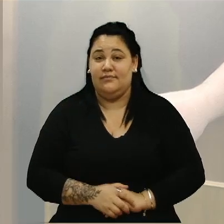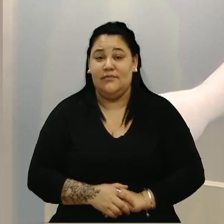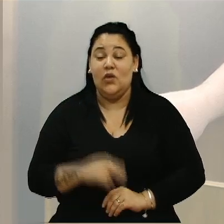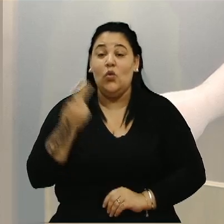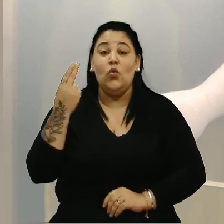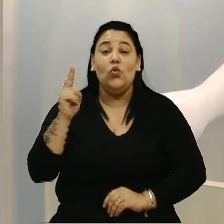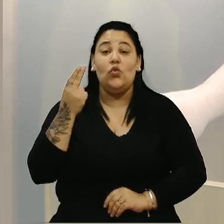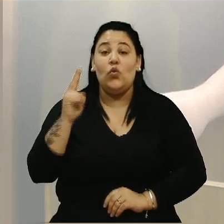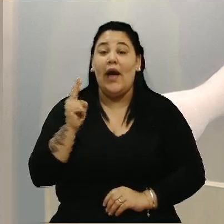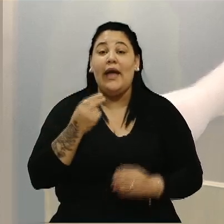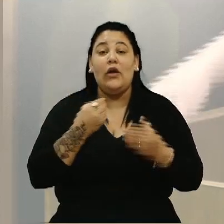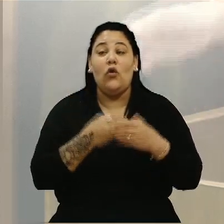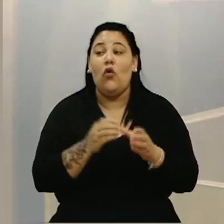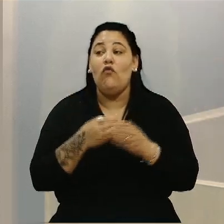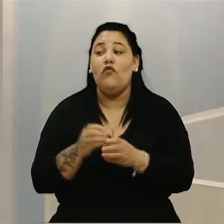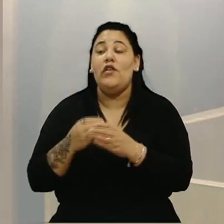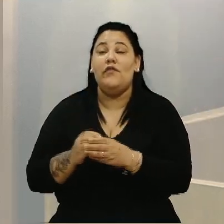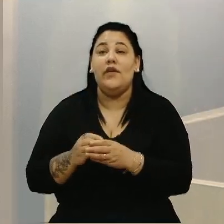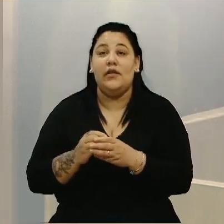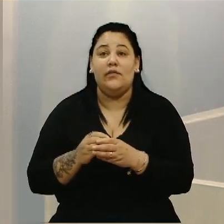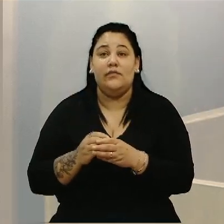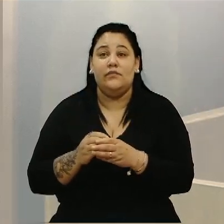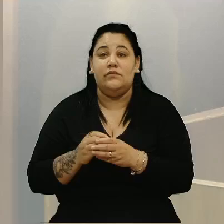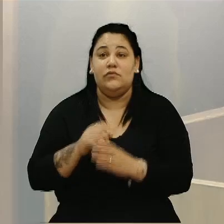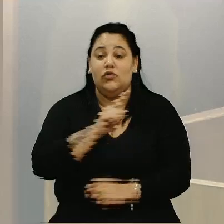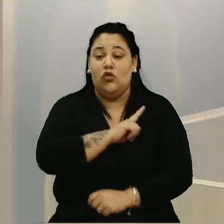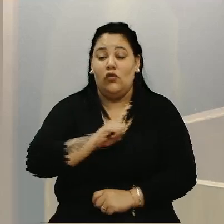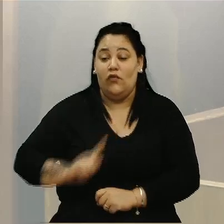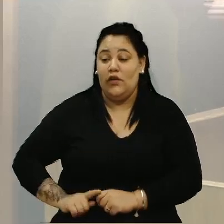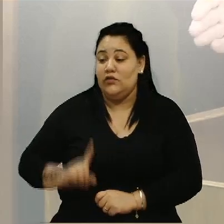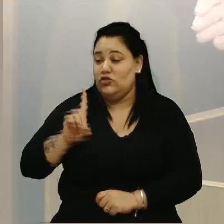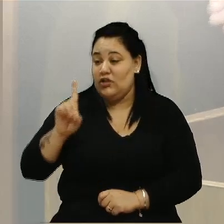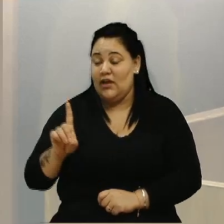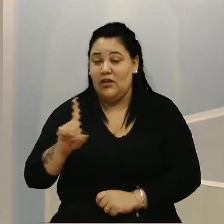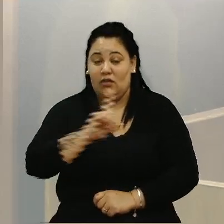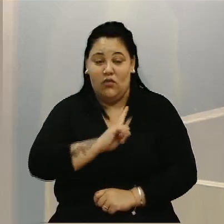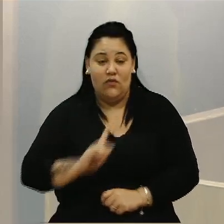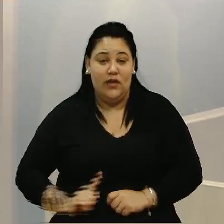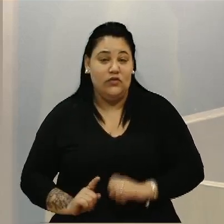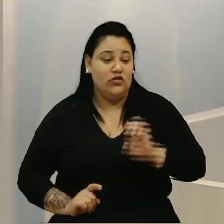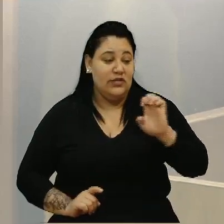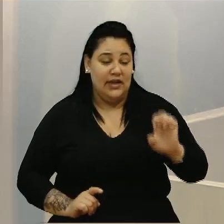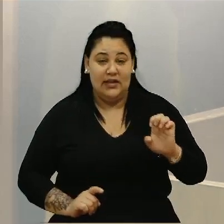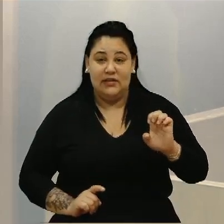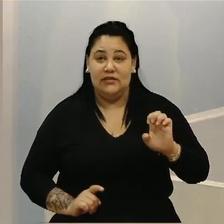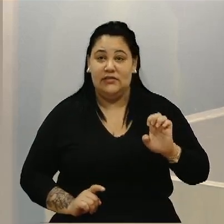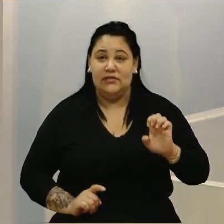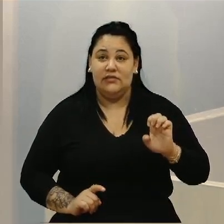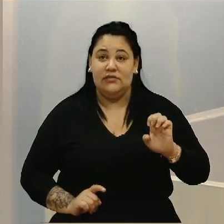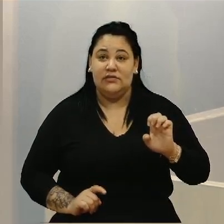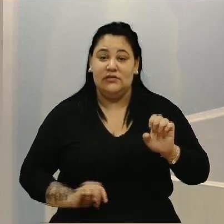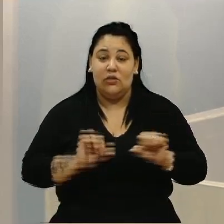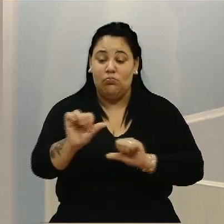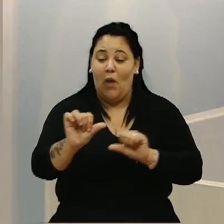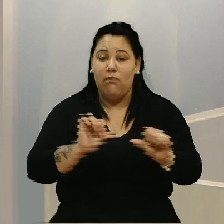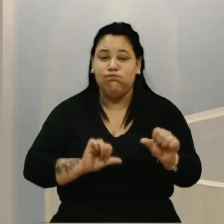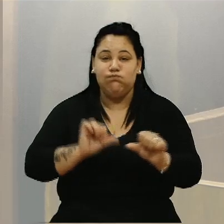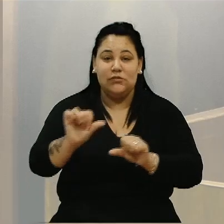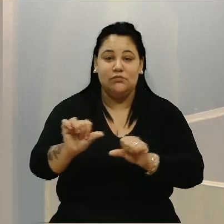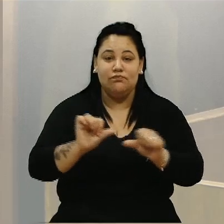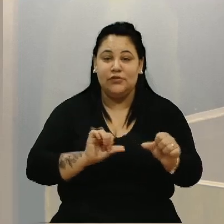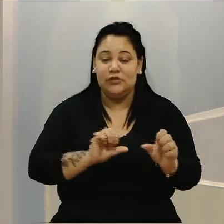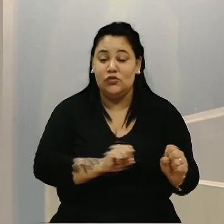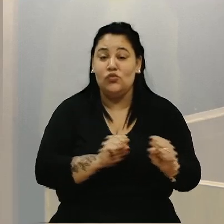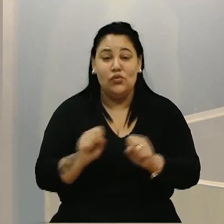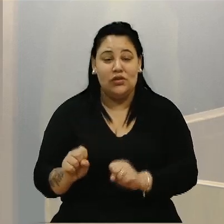Uruguai convive muito facilmente governos de direita e governos de esquerda que se alternam no poder, e o